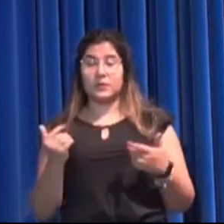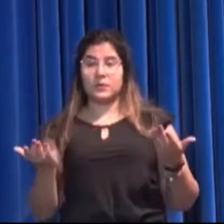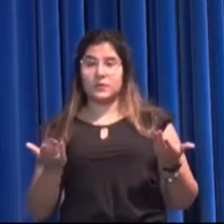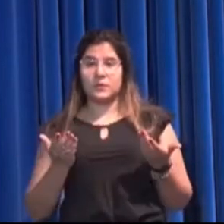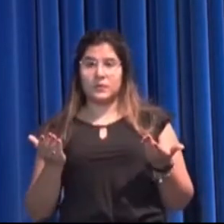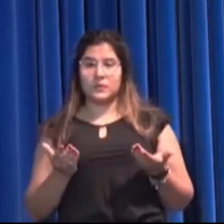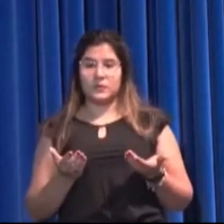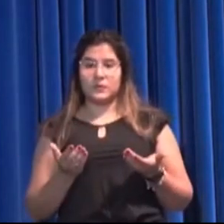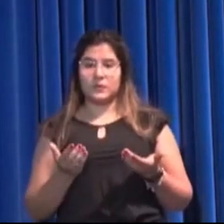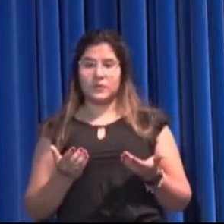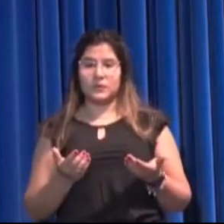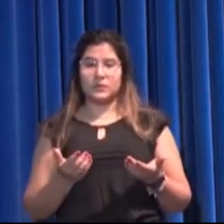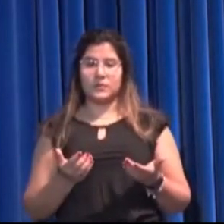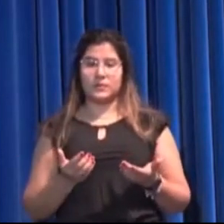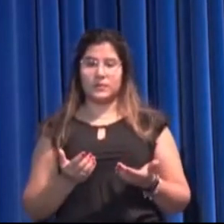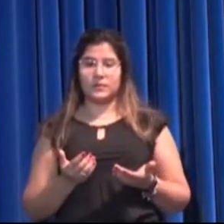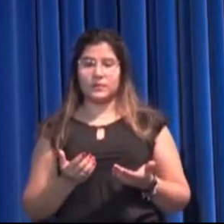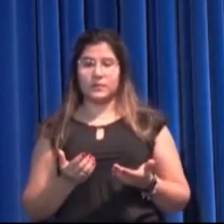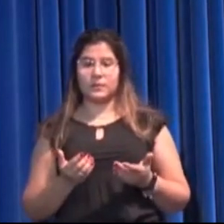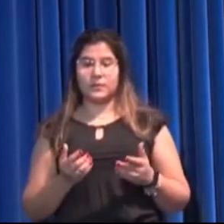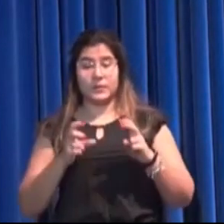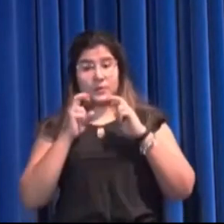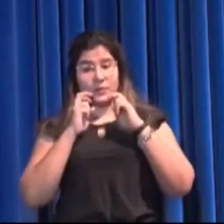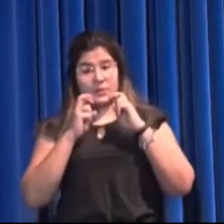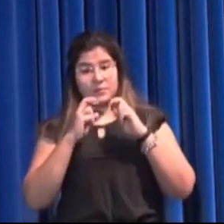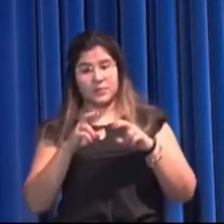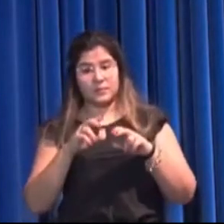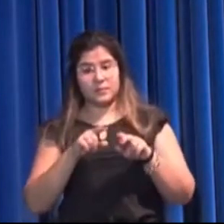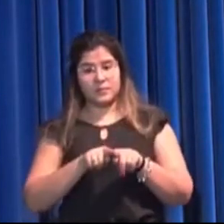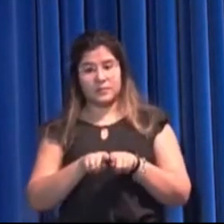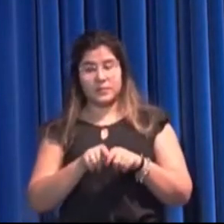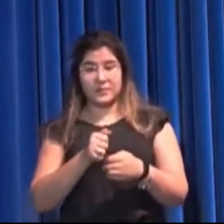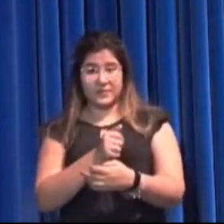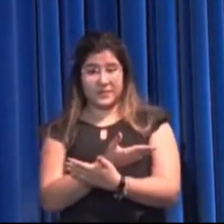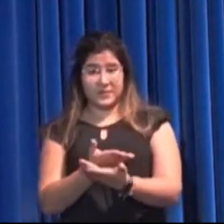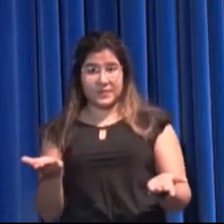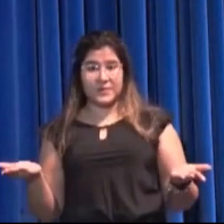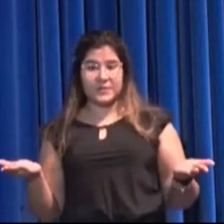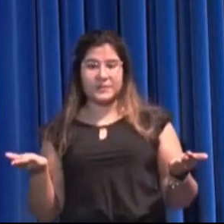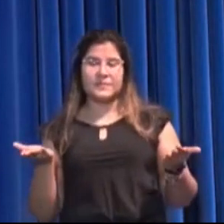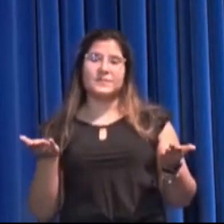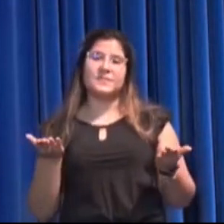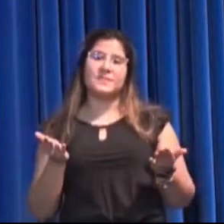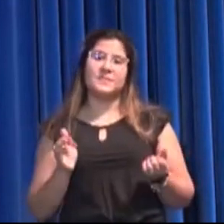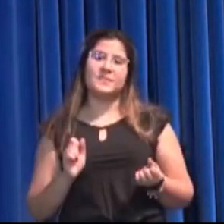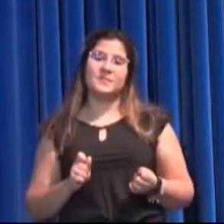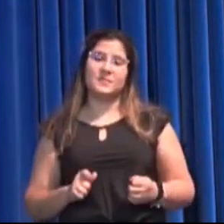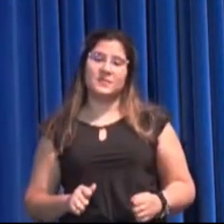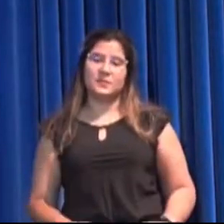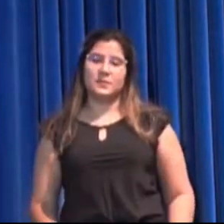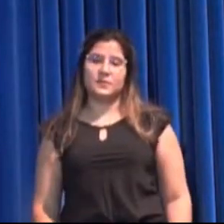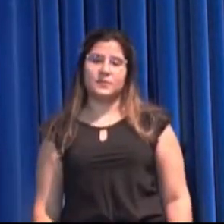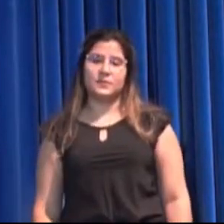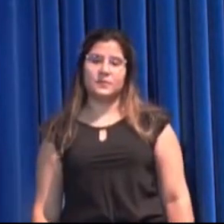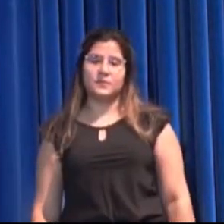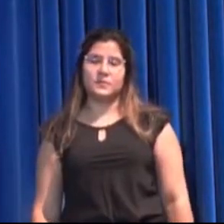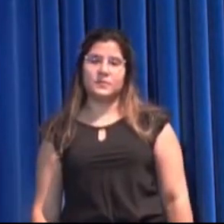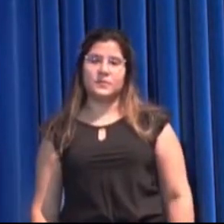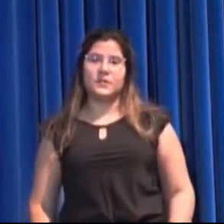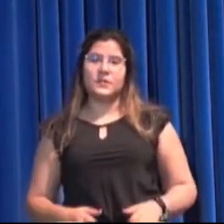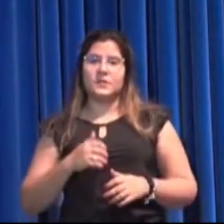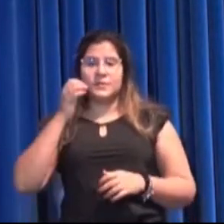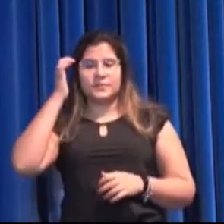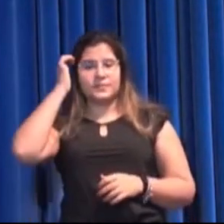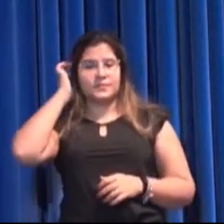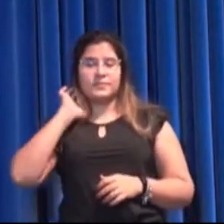Agora vos rogamos, irmãos, que acateis com apreço os que trabalham entre vós e os que vos presidem